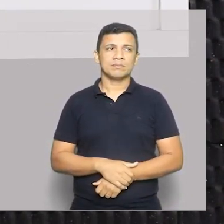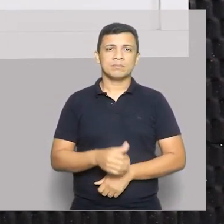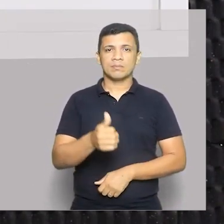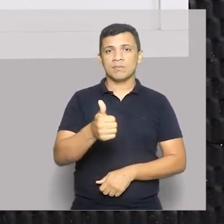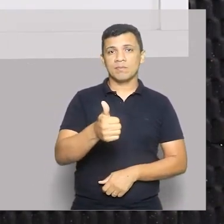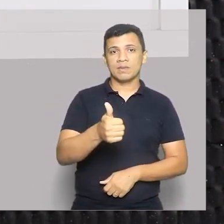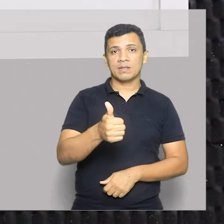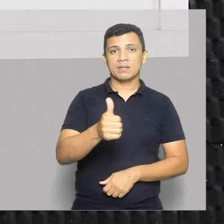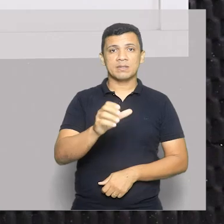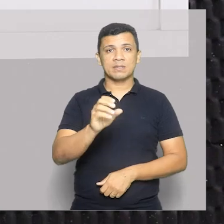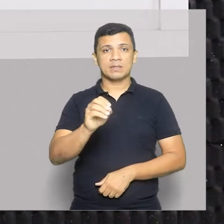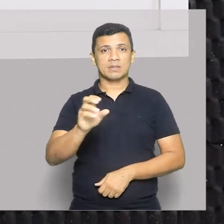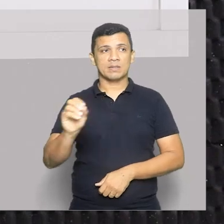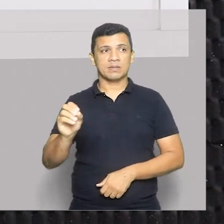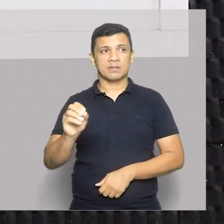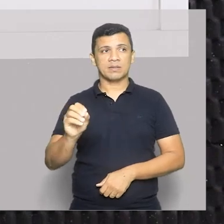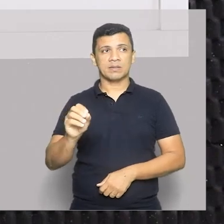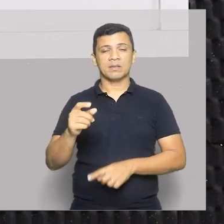vezes